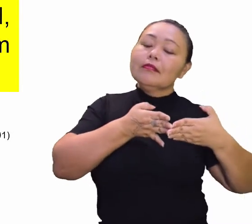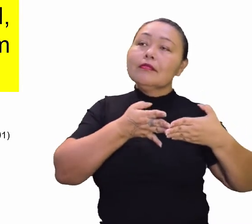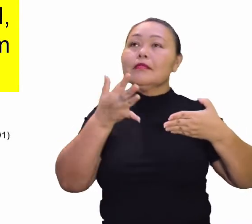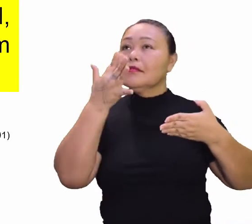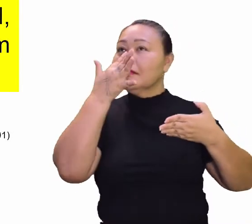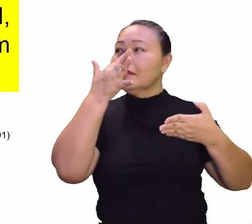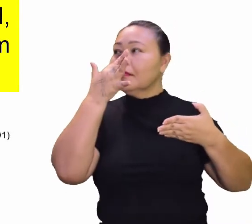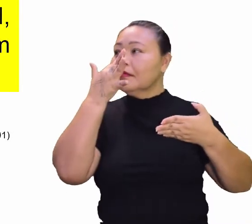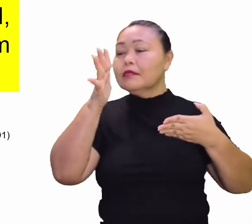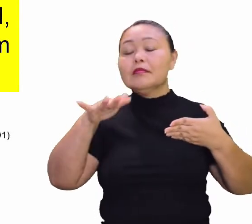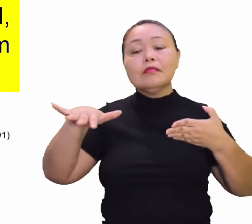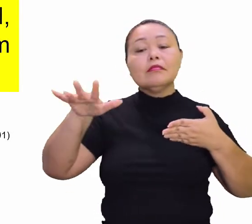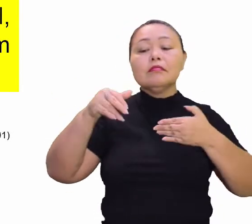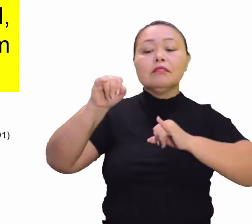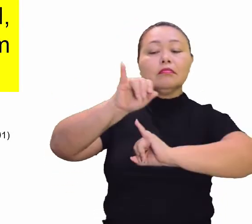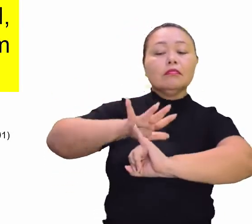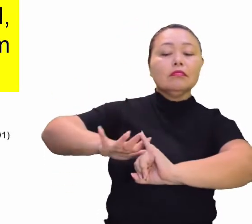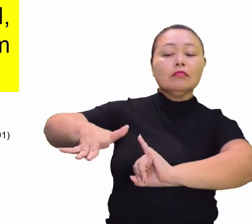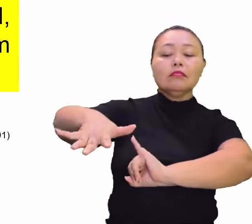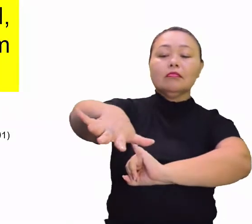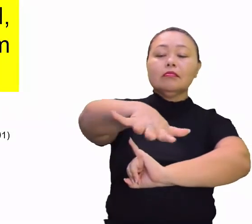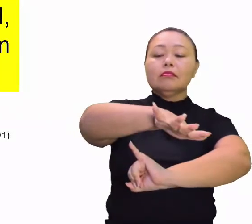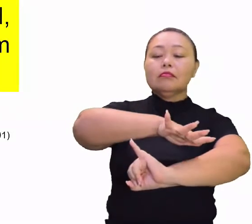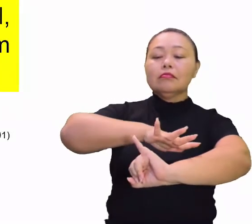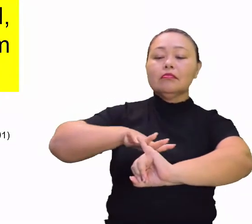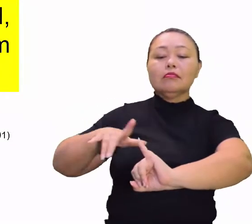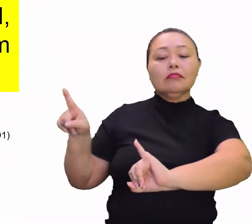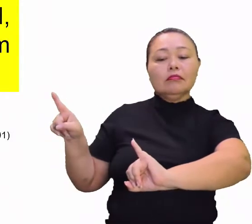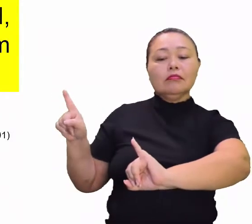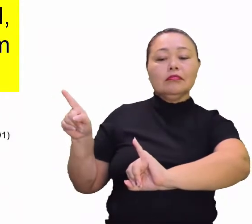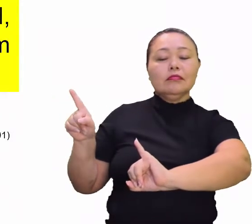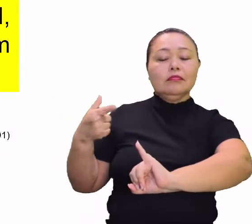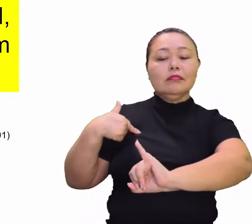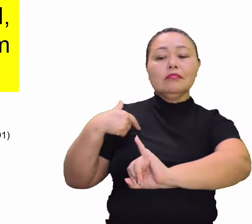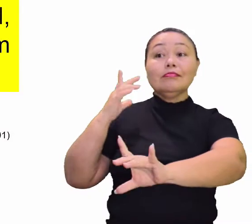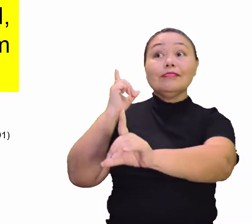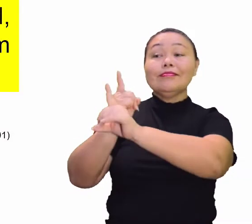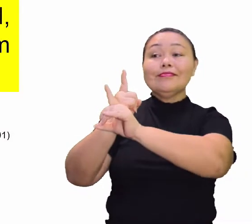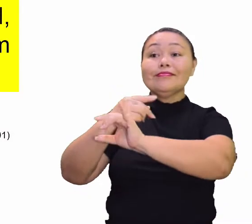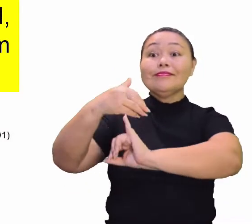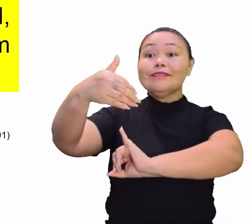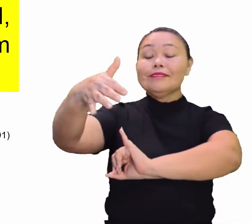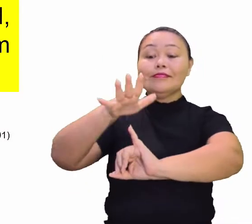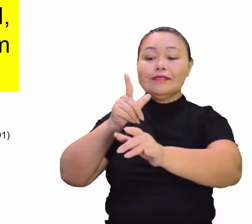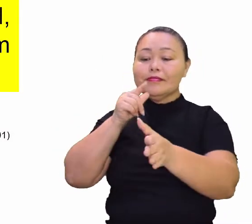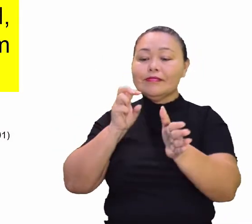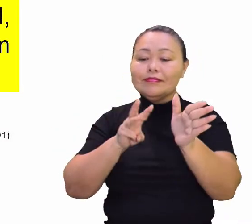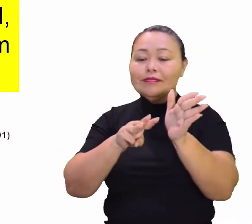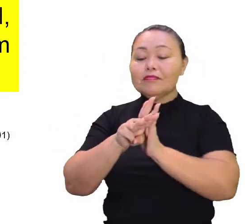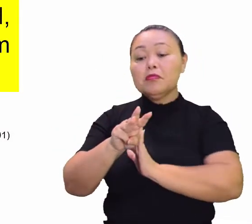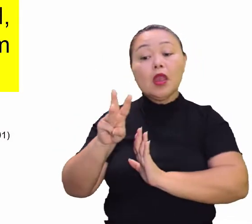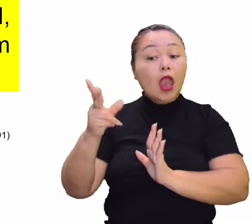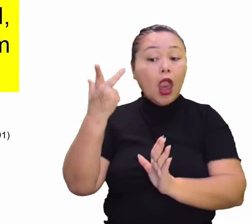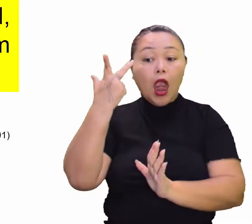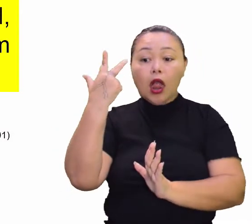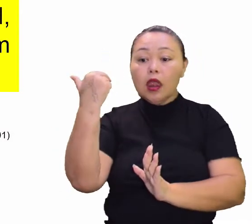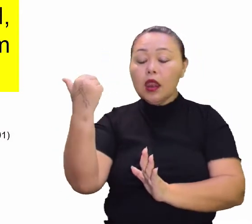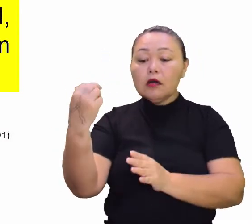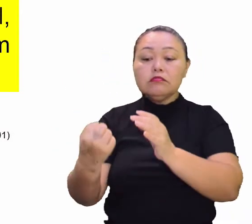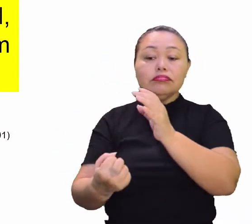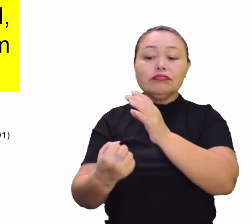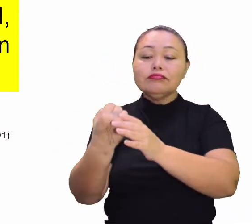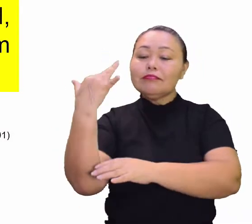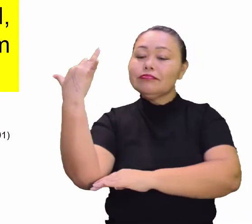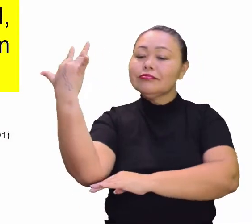vendo, realmente você vê ilhas de extensão considerável no meio do rio. E ela é de forma natural, elas existem ali de